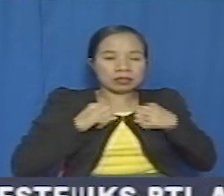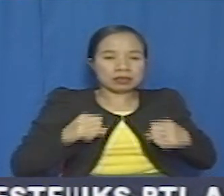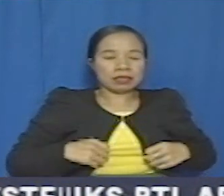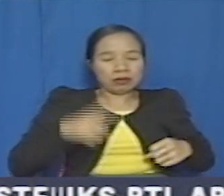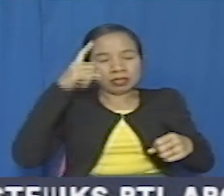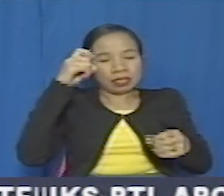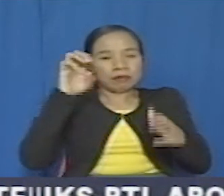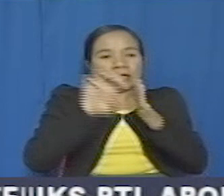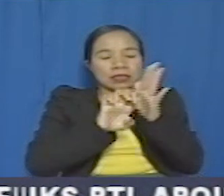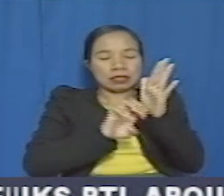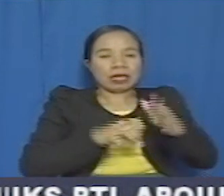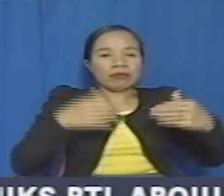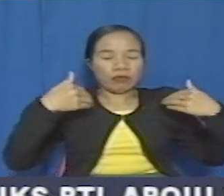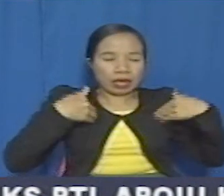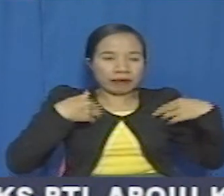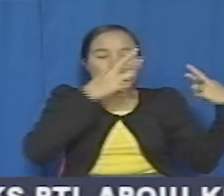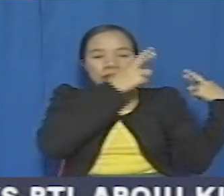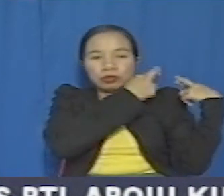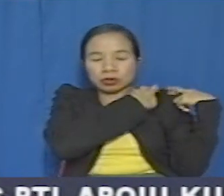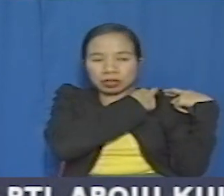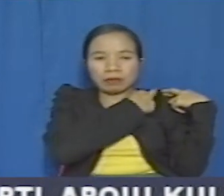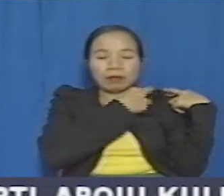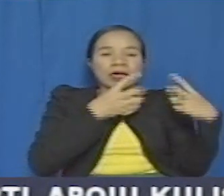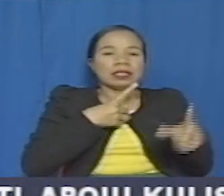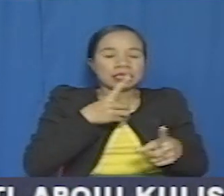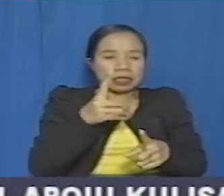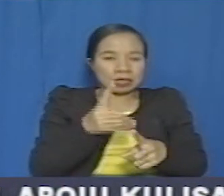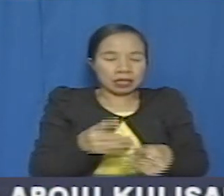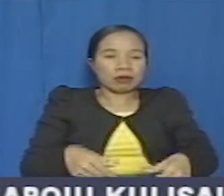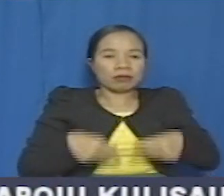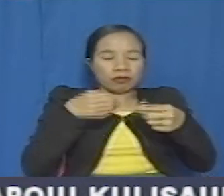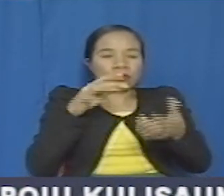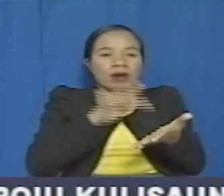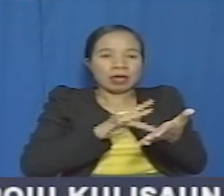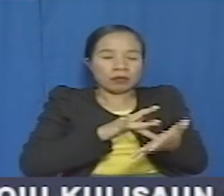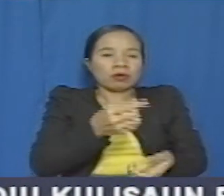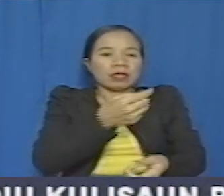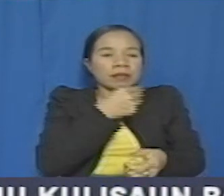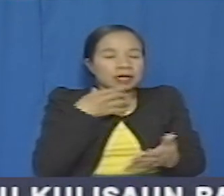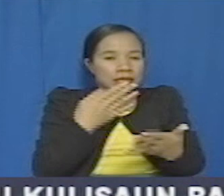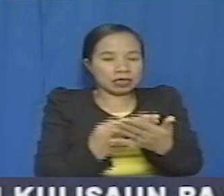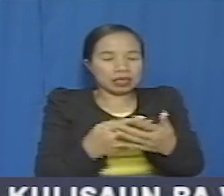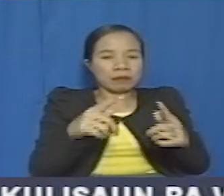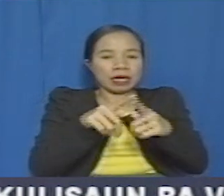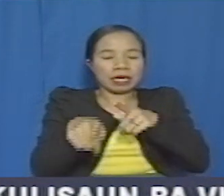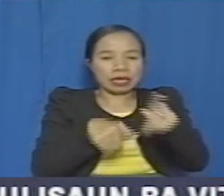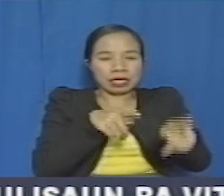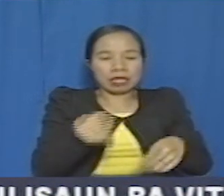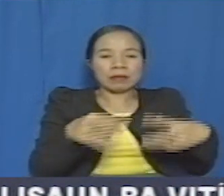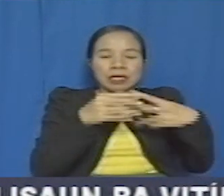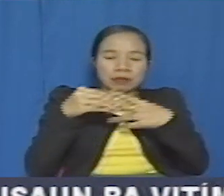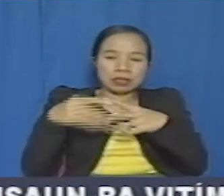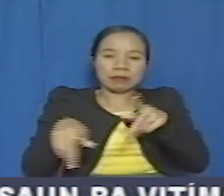Também estado iha dever iha obrigação atu fo prestação dia ba iha cidadão sira liliu liga ba